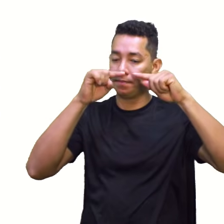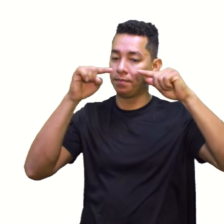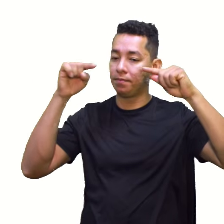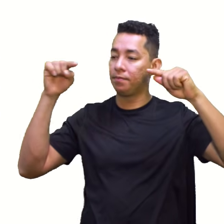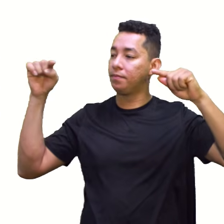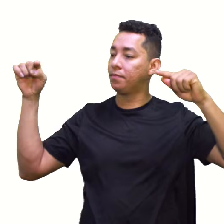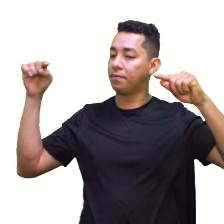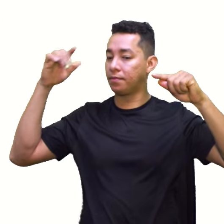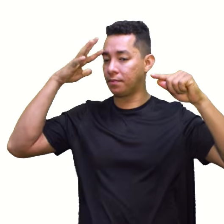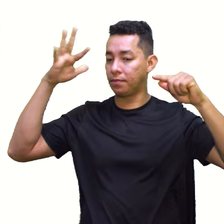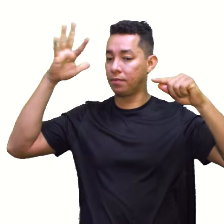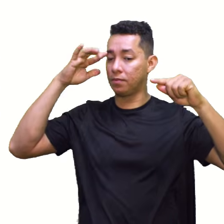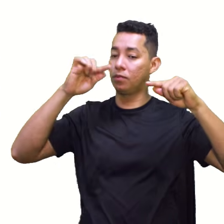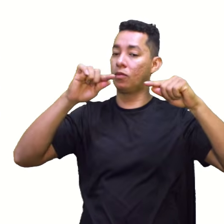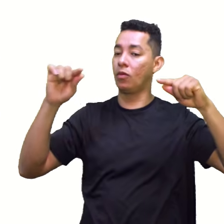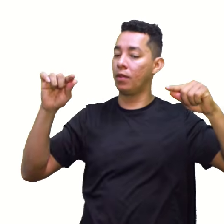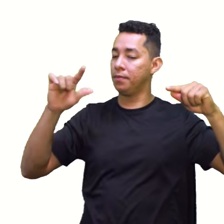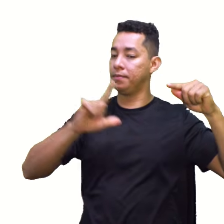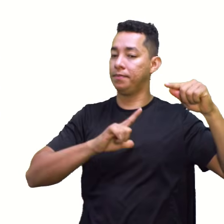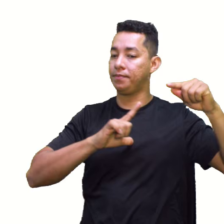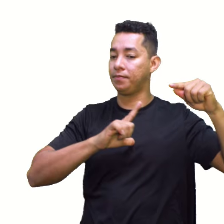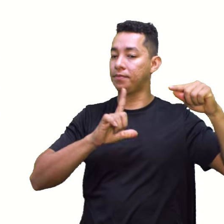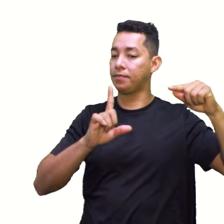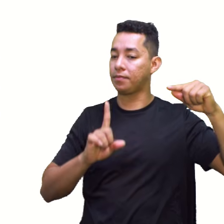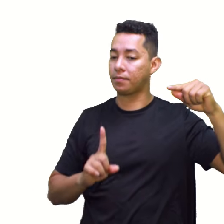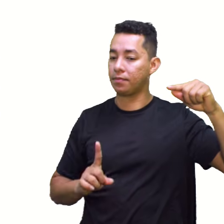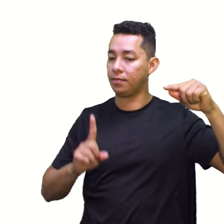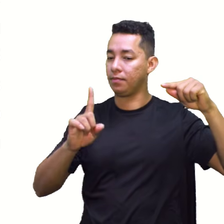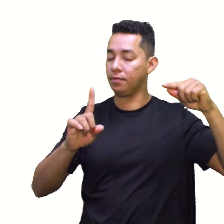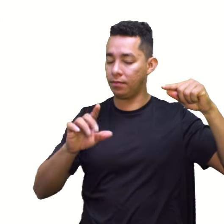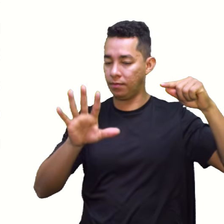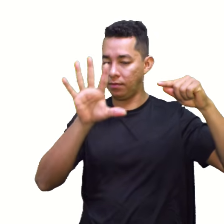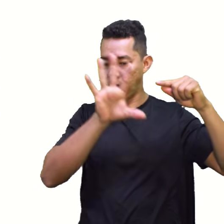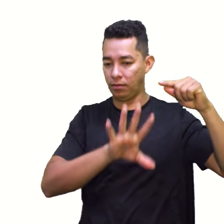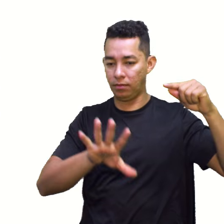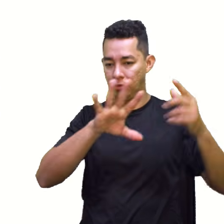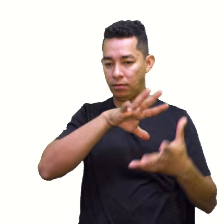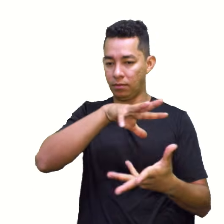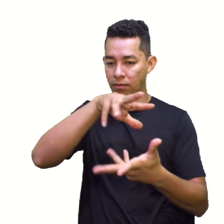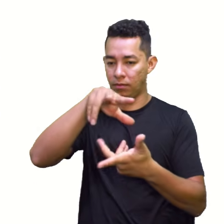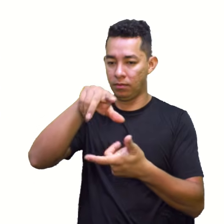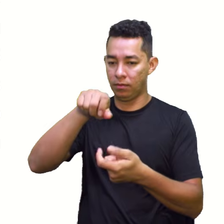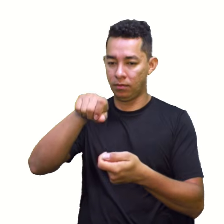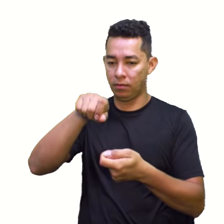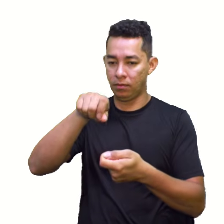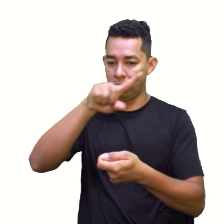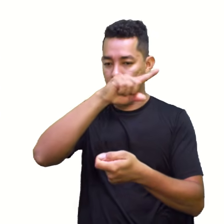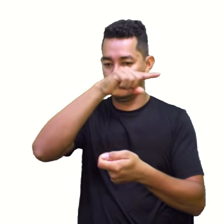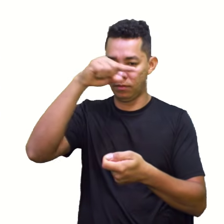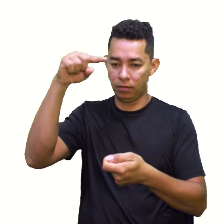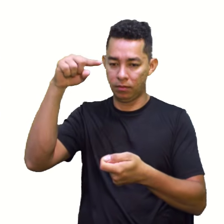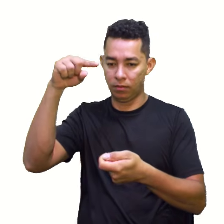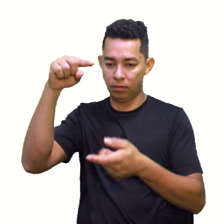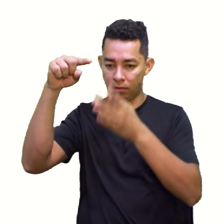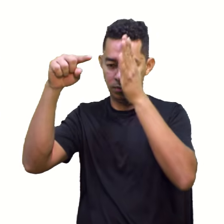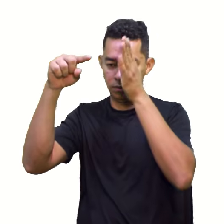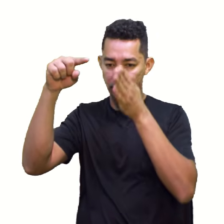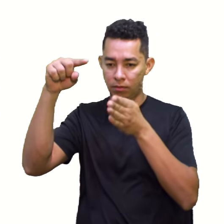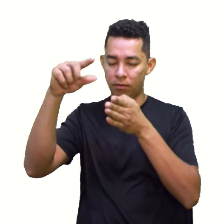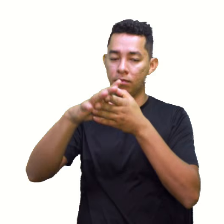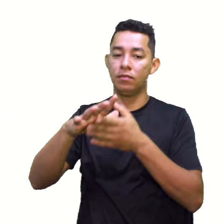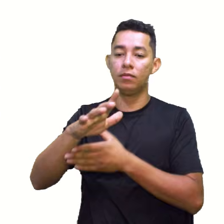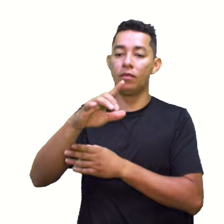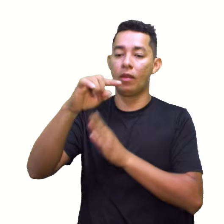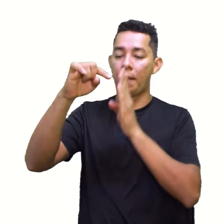que resulta da intersecção da superfície da Terra com um plano que contém o seu centro e